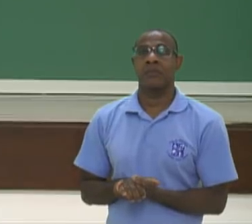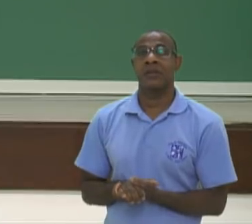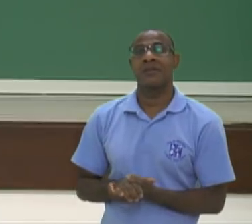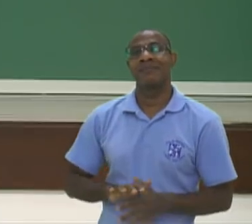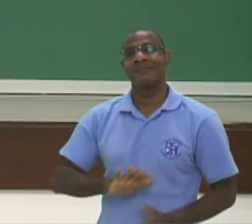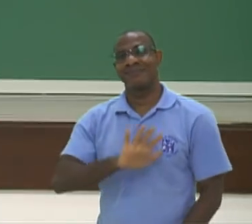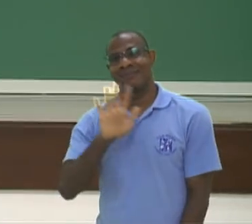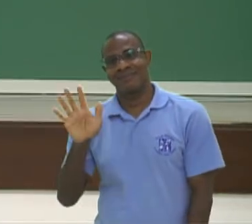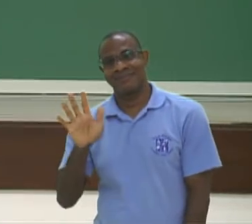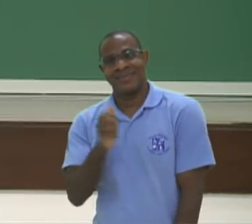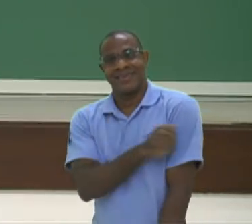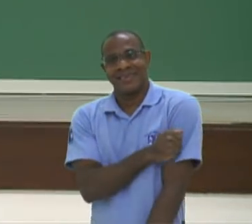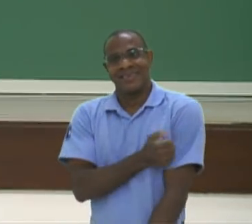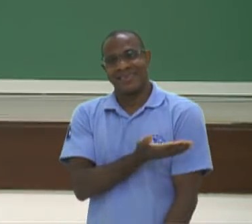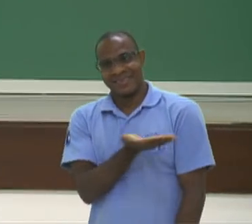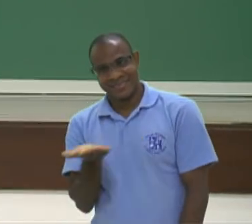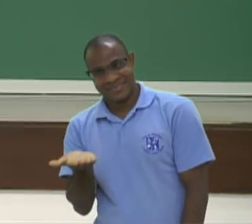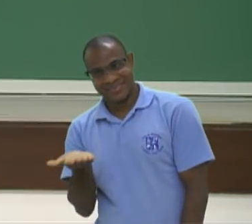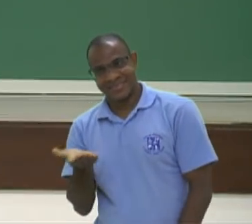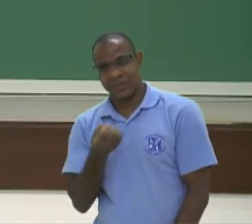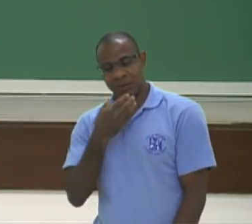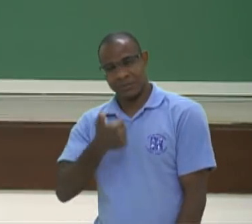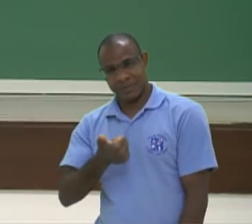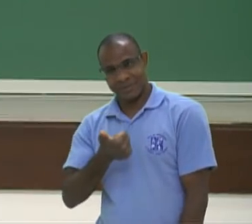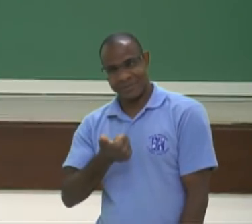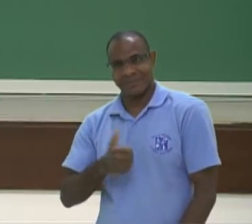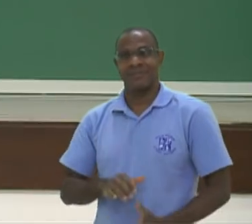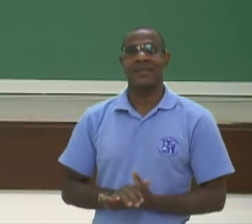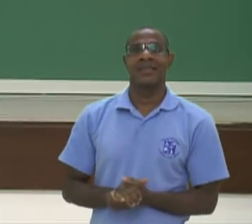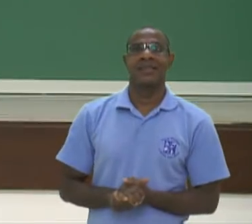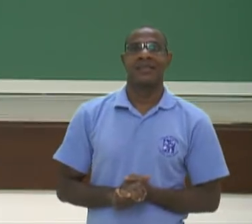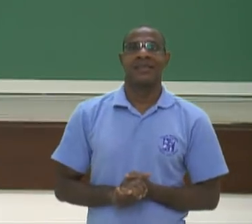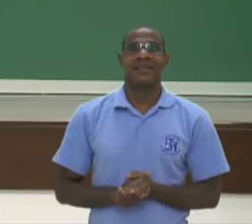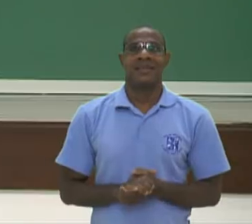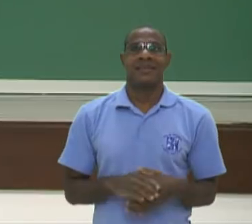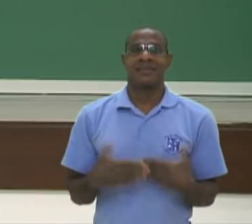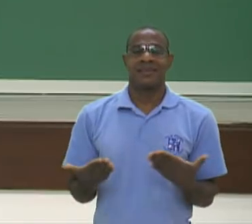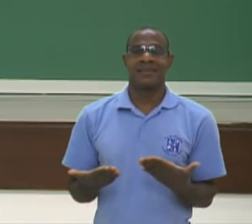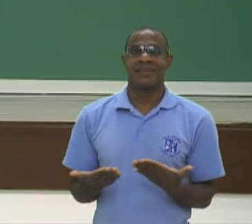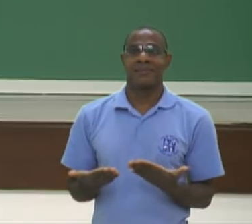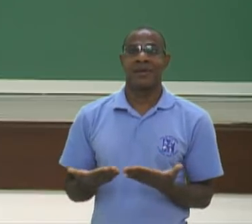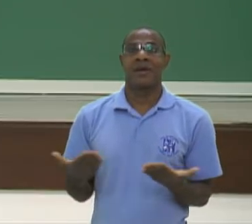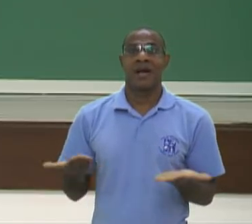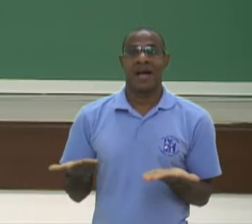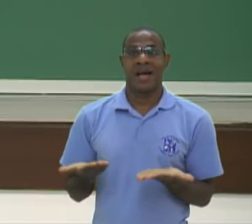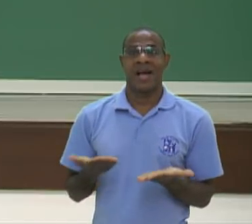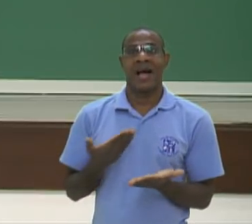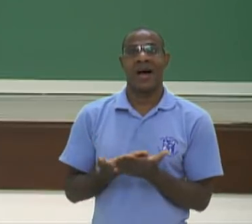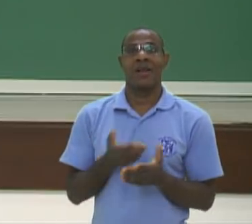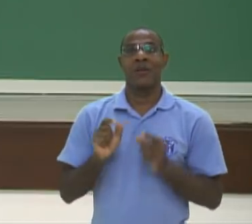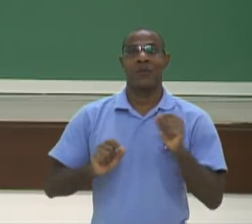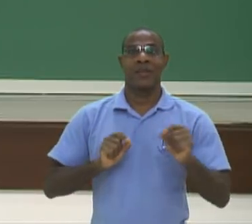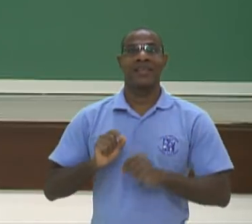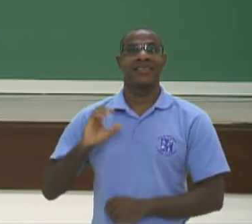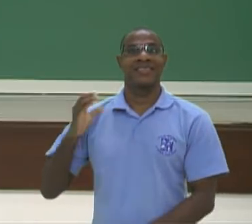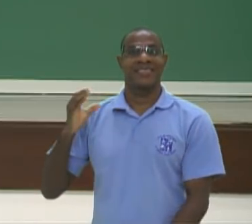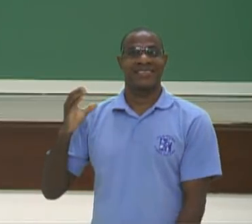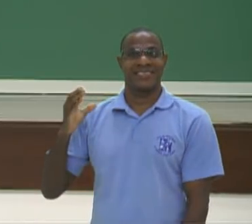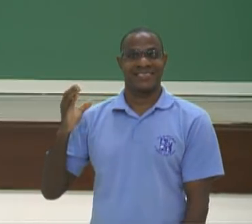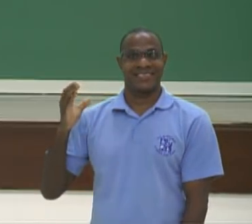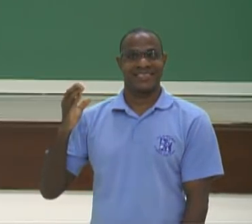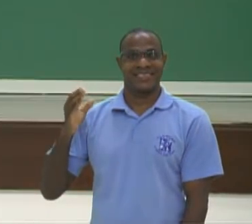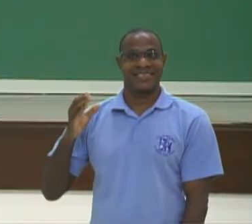E aí, alunos e alunas, tudo bem? Espero que sim. Mais uma aula de ciências comigo, né,